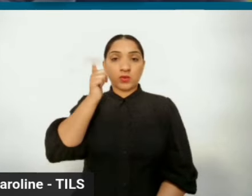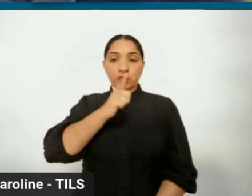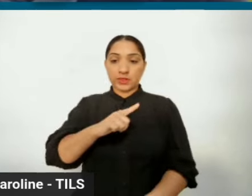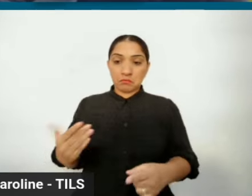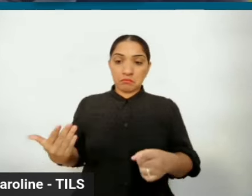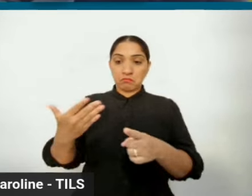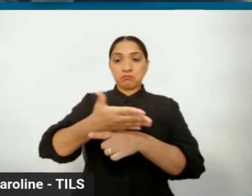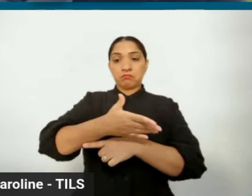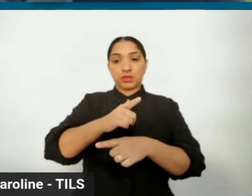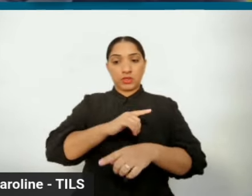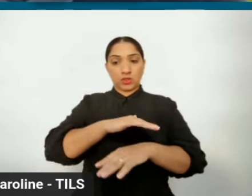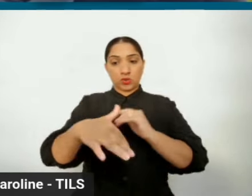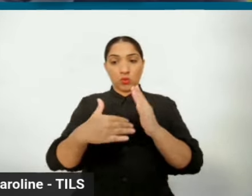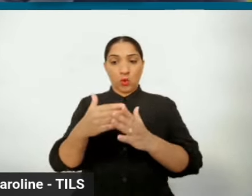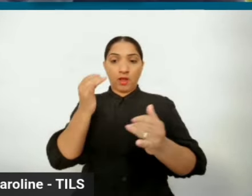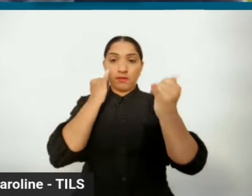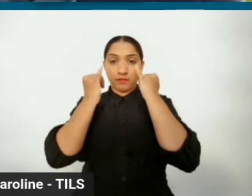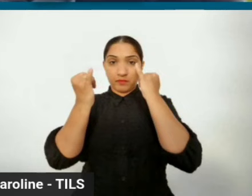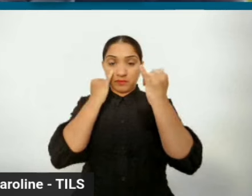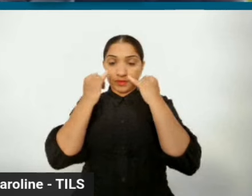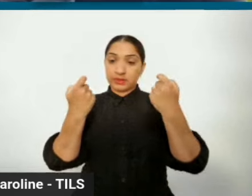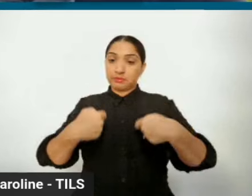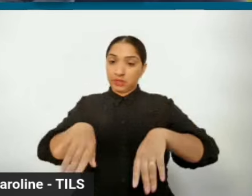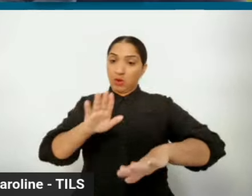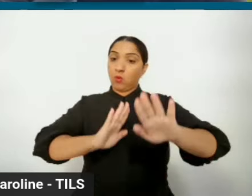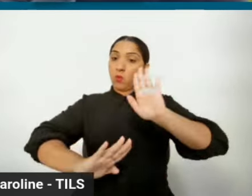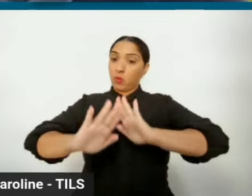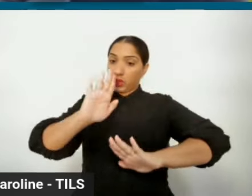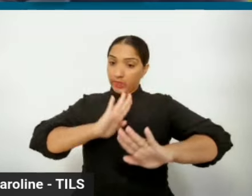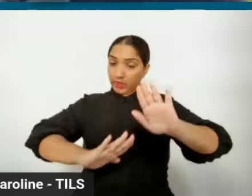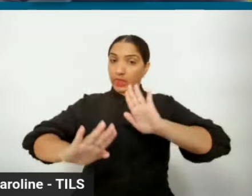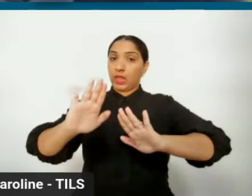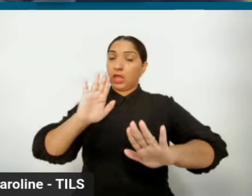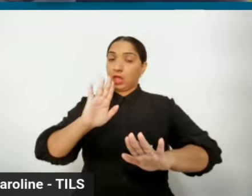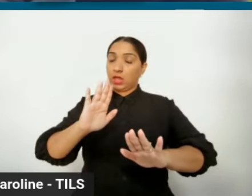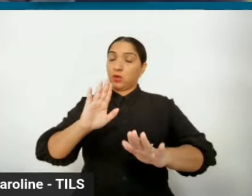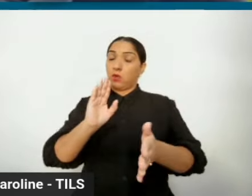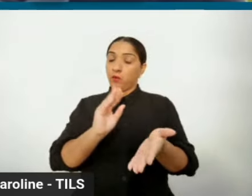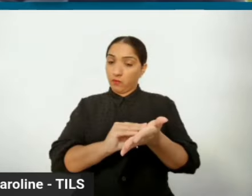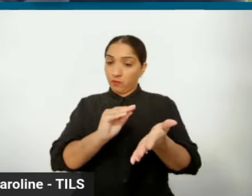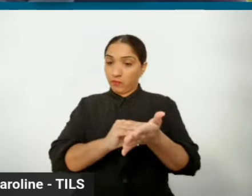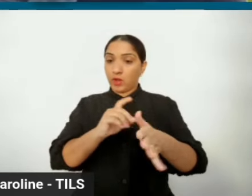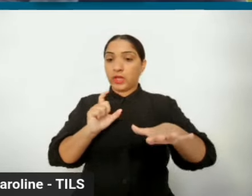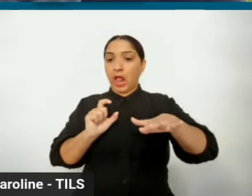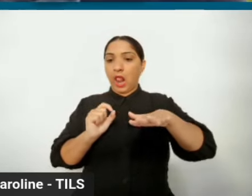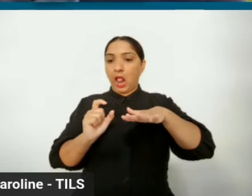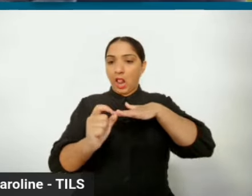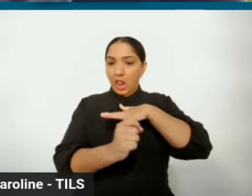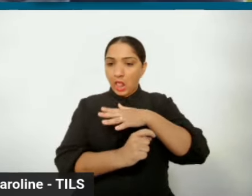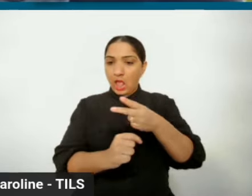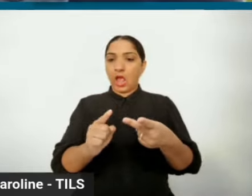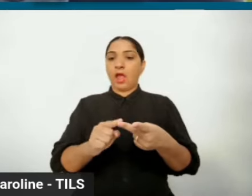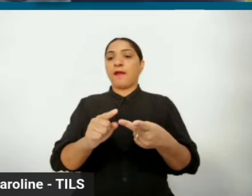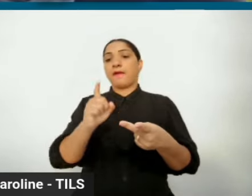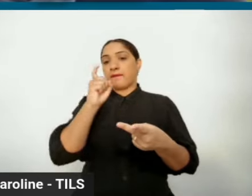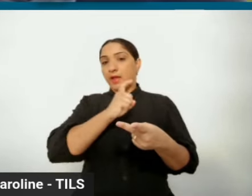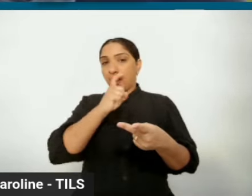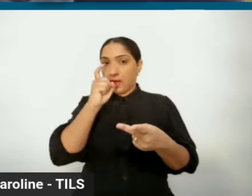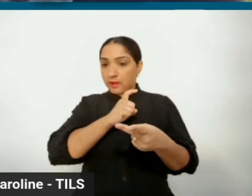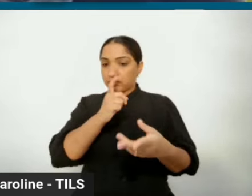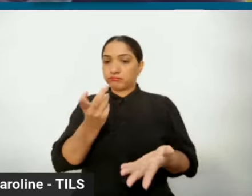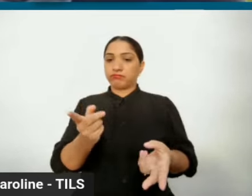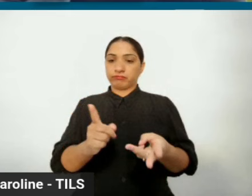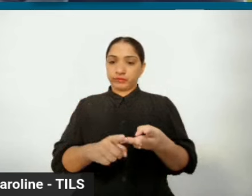a essas informações. Tem que tomar cuidado com a desinformação, tomar cuidado com a fake news, tomar cuidado com as deepfakes,